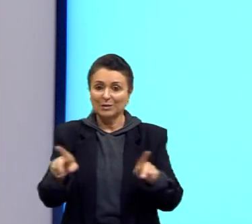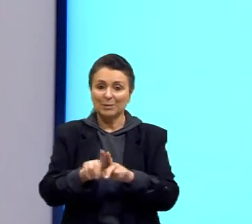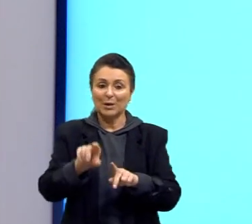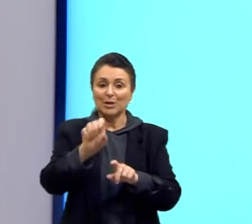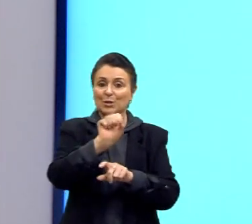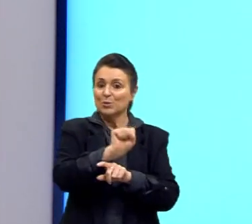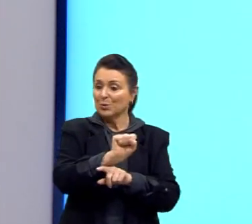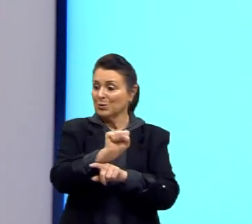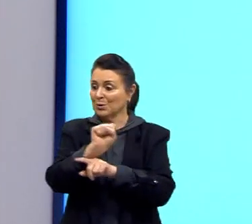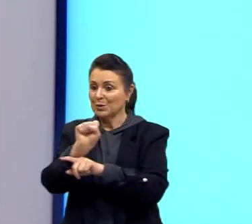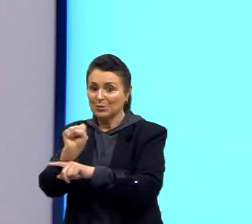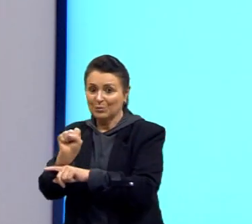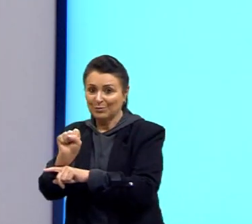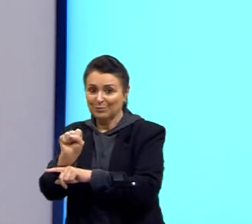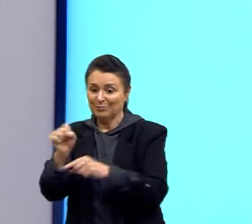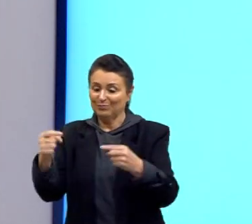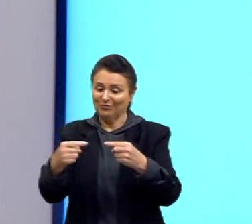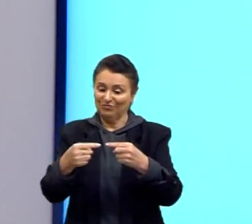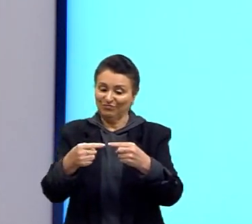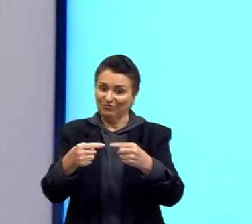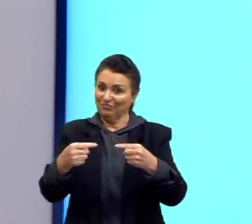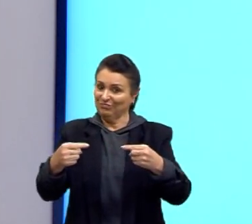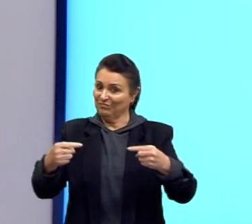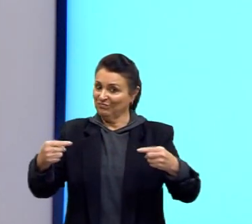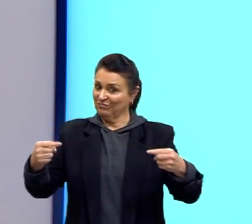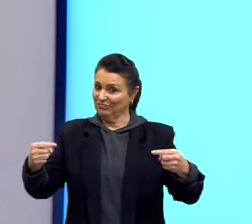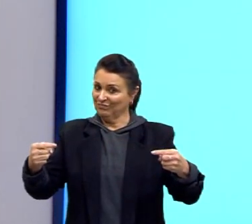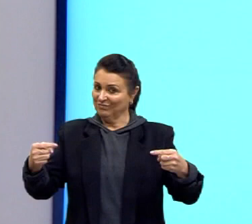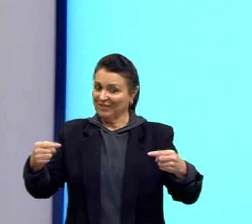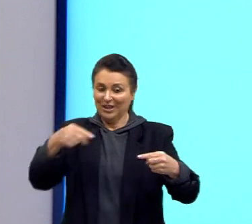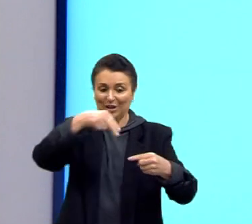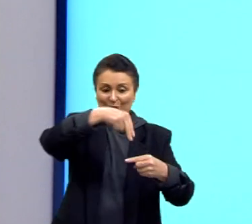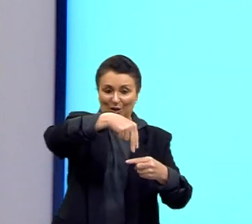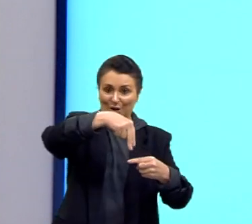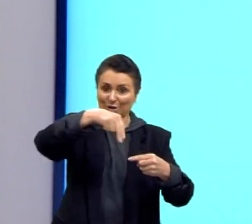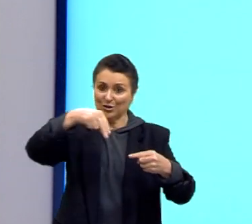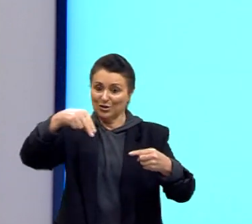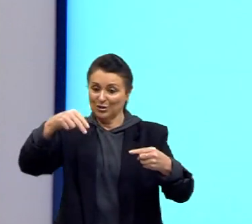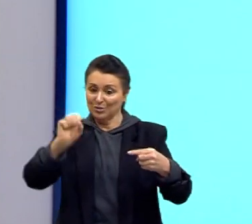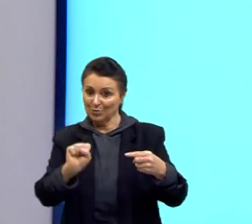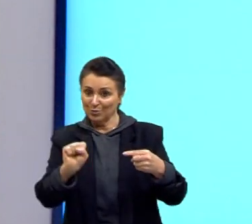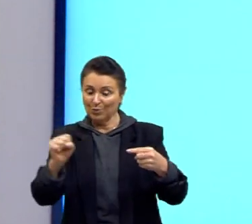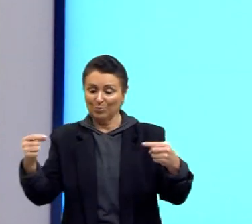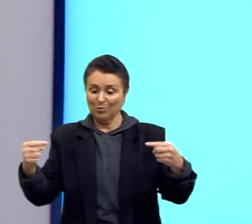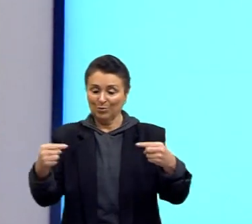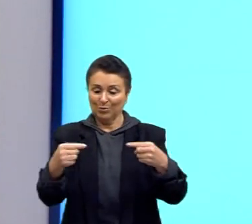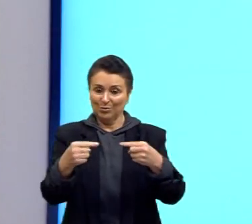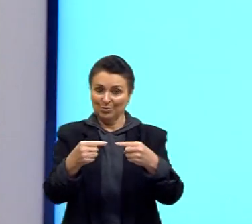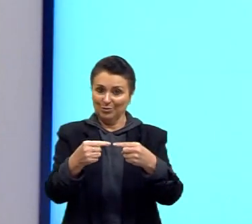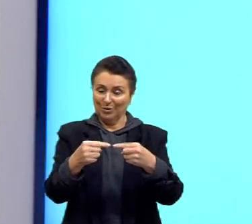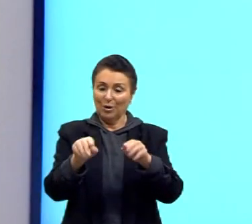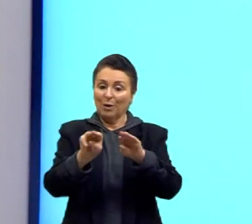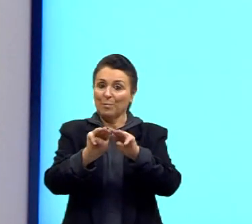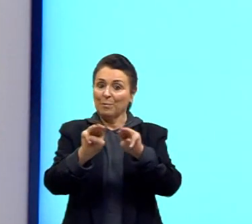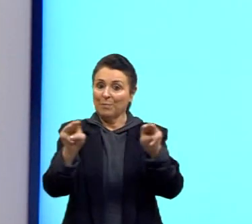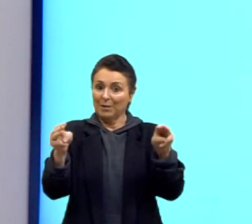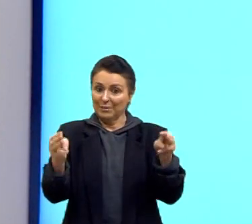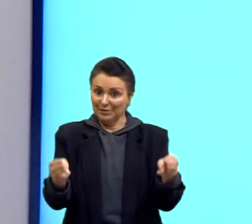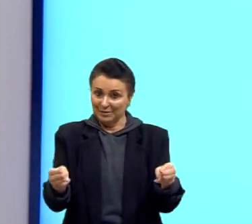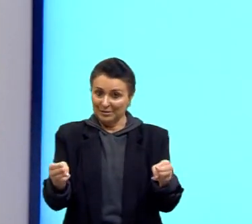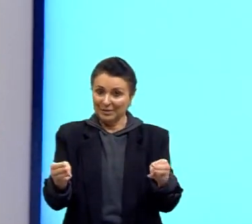cônsul na eles vão querer se referir vejam que quando a gente fala de magnetismo muitas situações vão ser